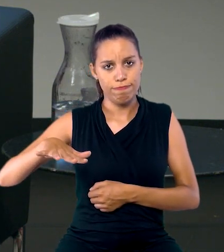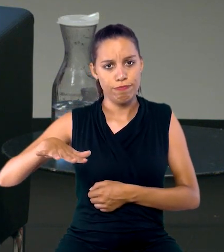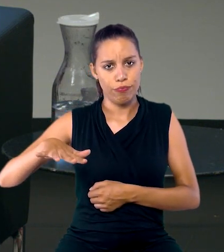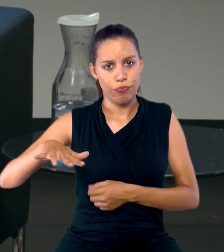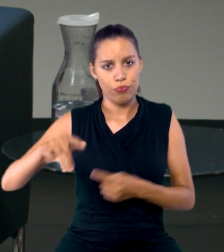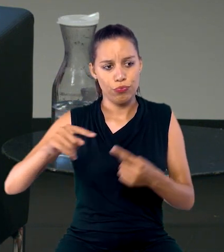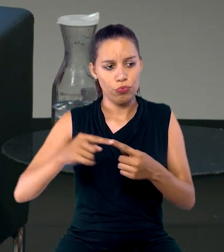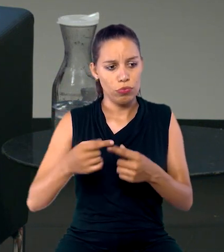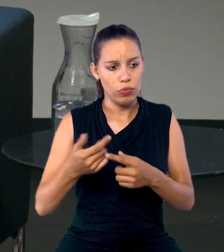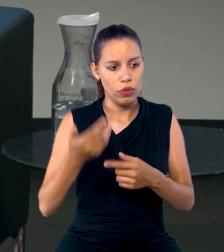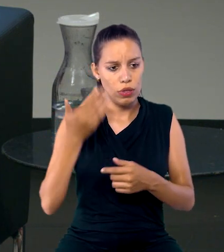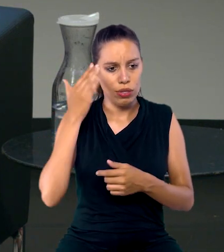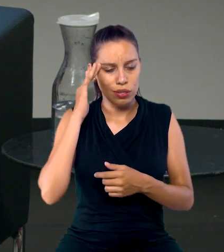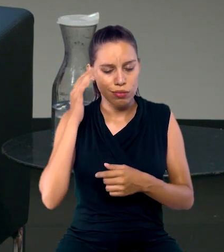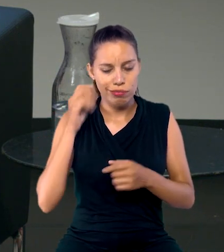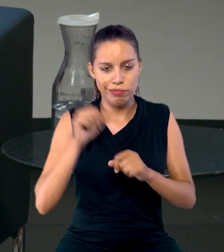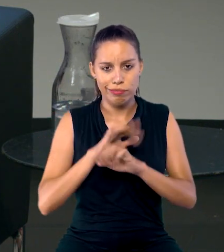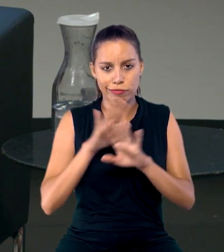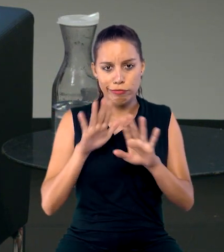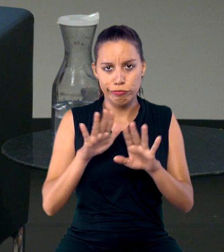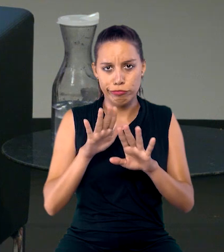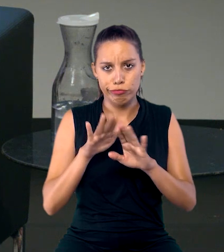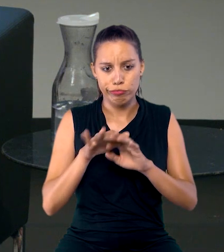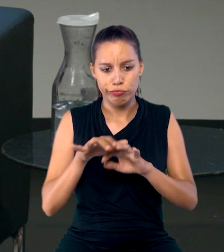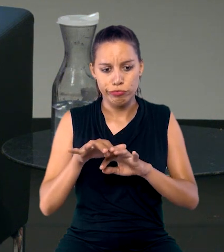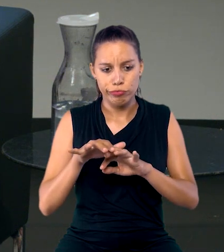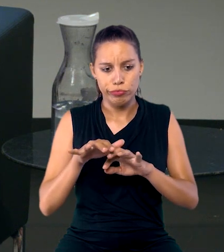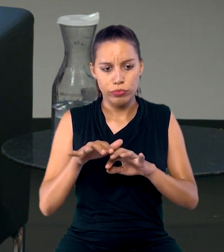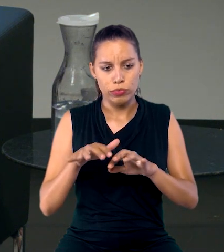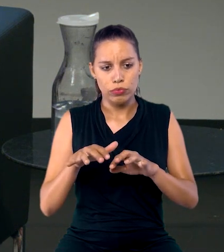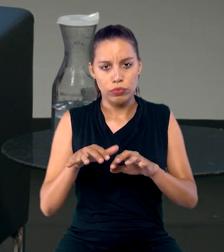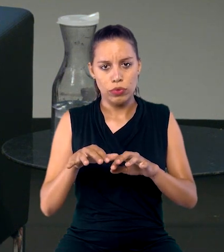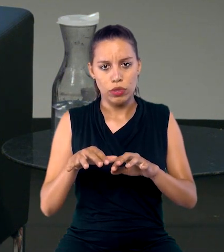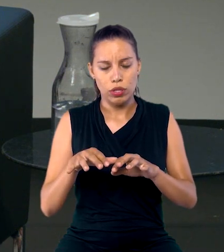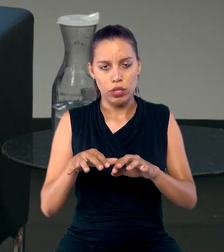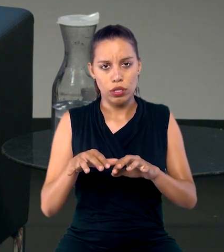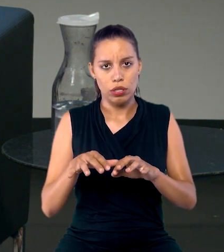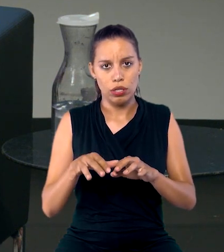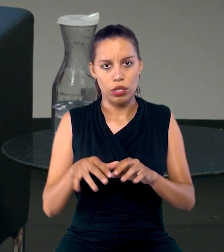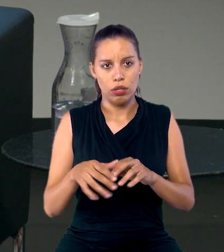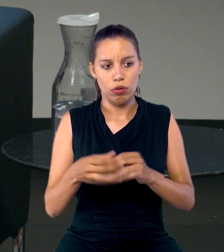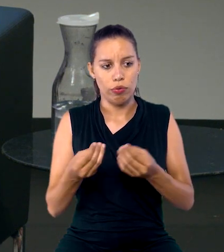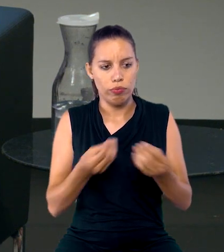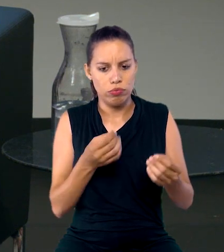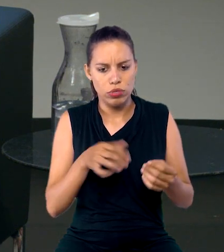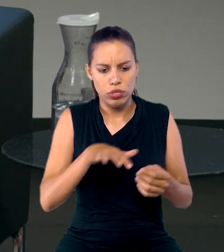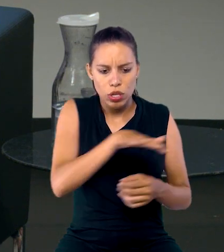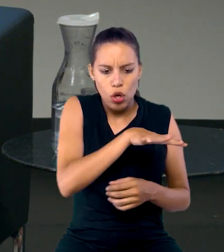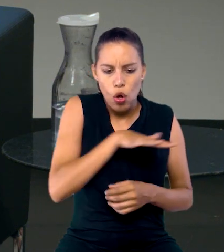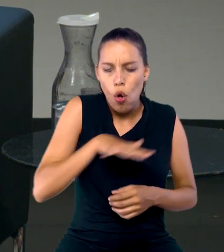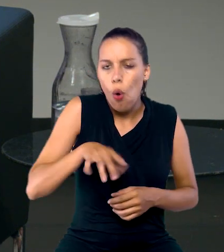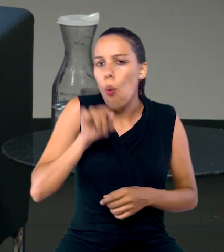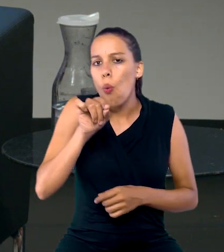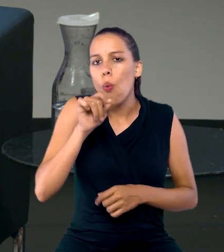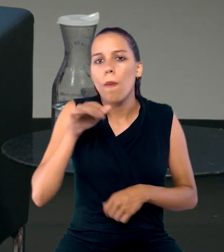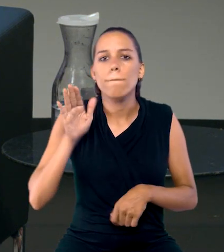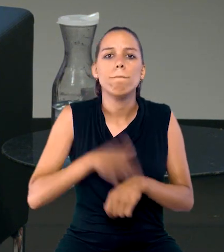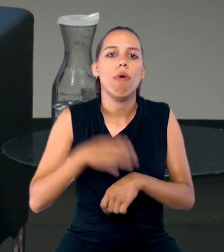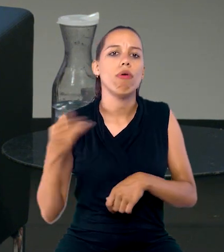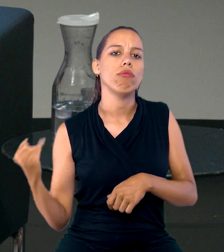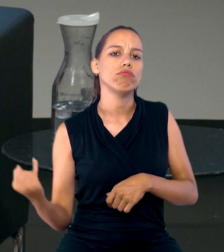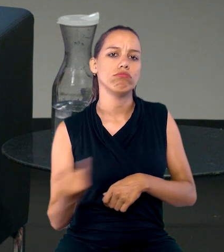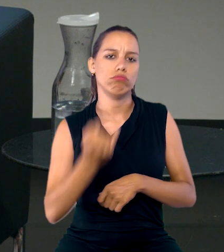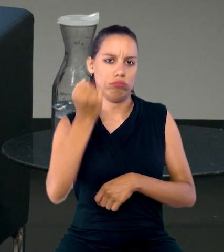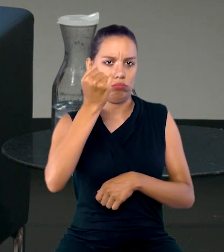mundo, né? Do deslocamento obrigatório de entender as centralidades de outra